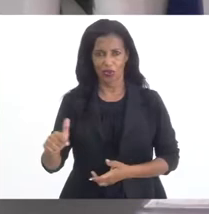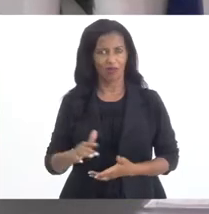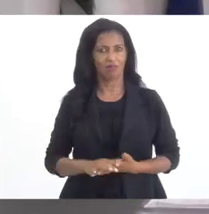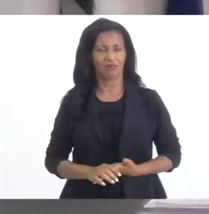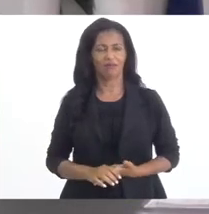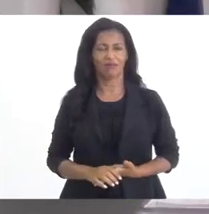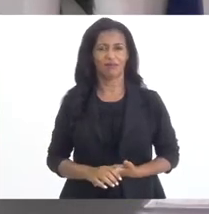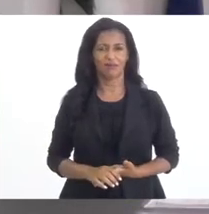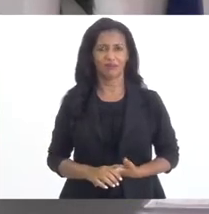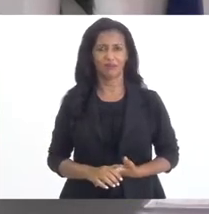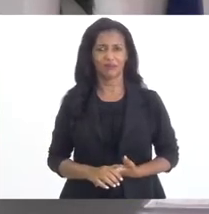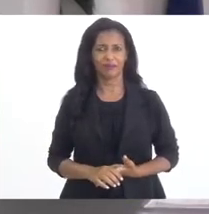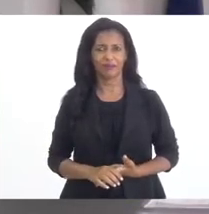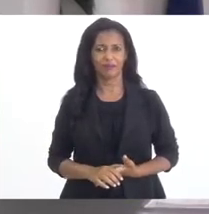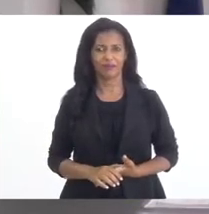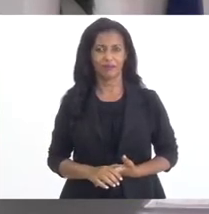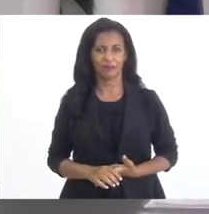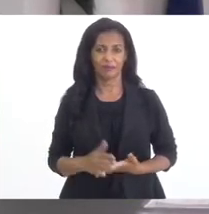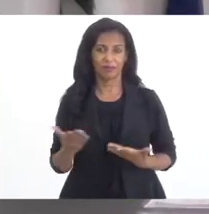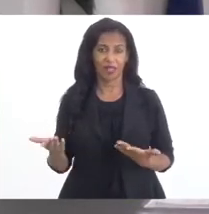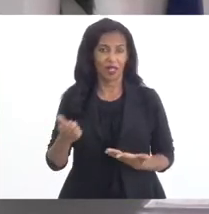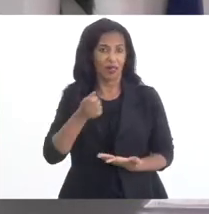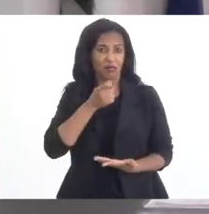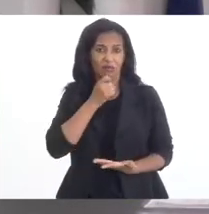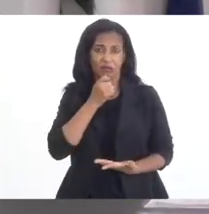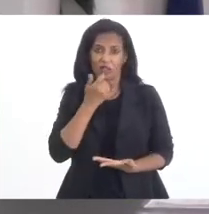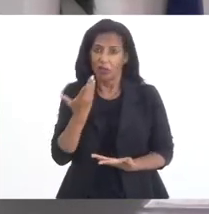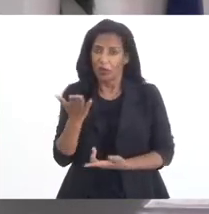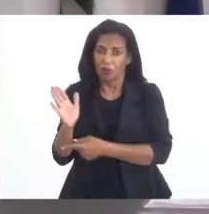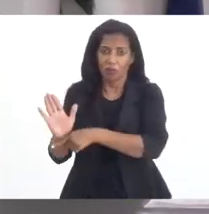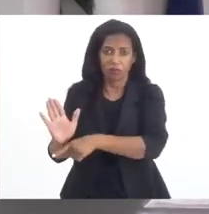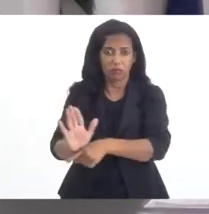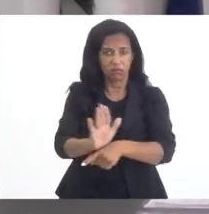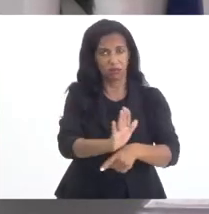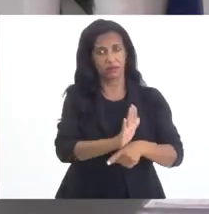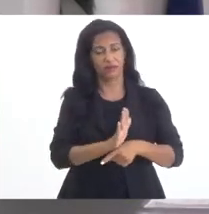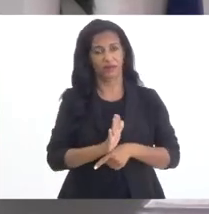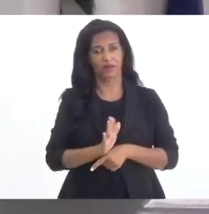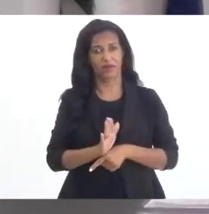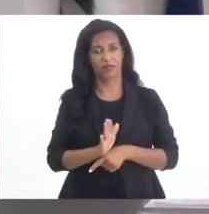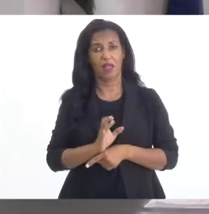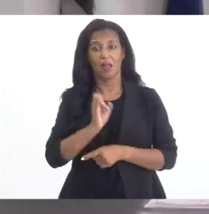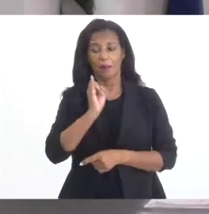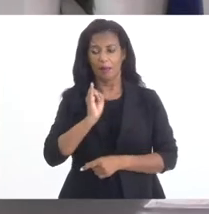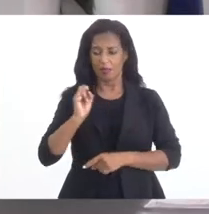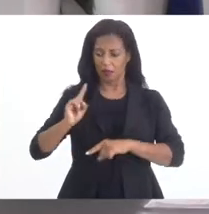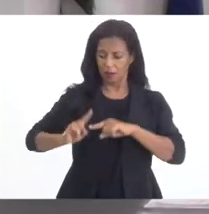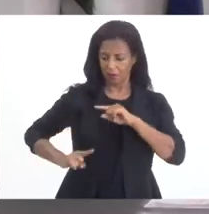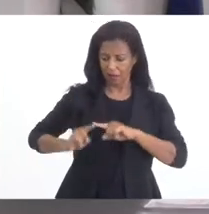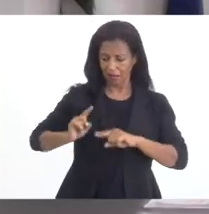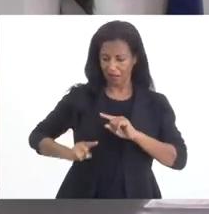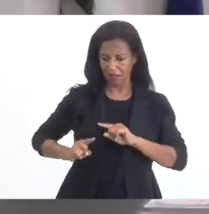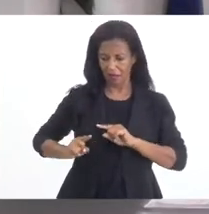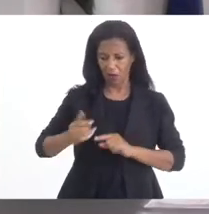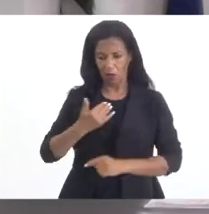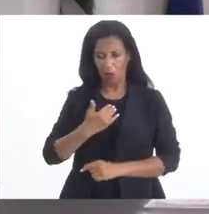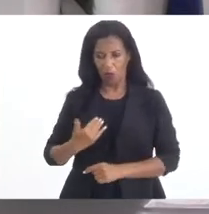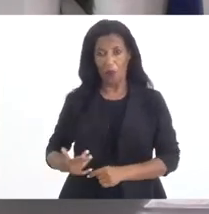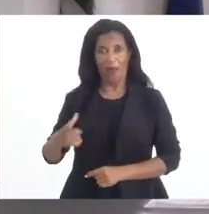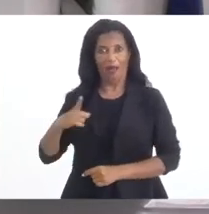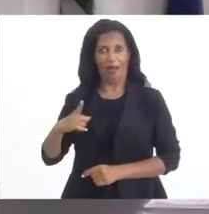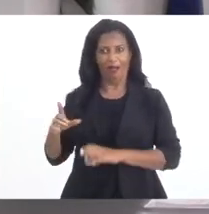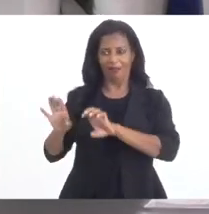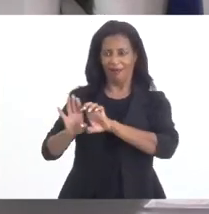adequada, ela não vai atender de forma adequada. Mas, se esse equipamento público tem